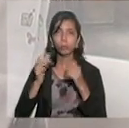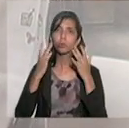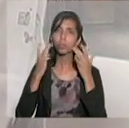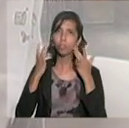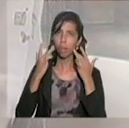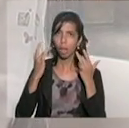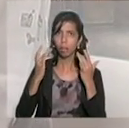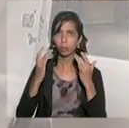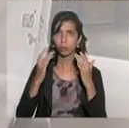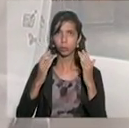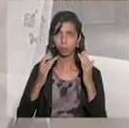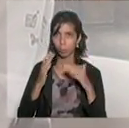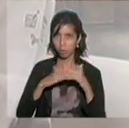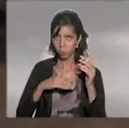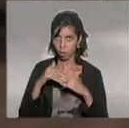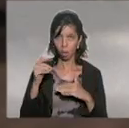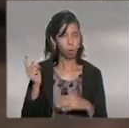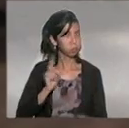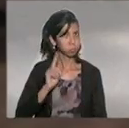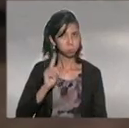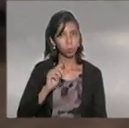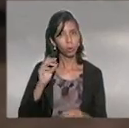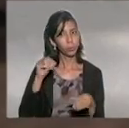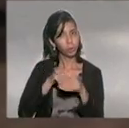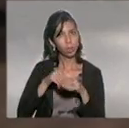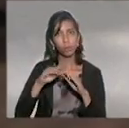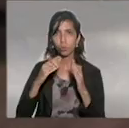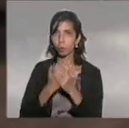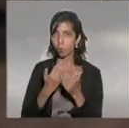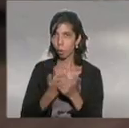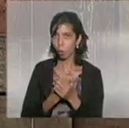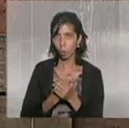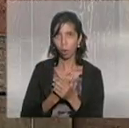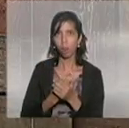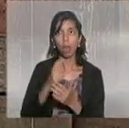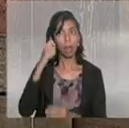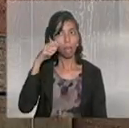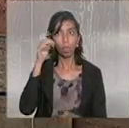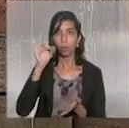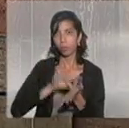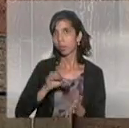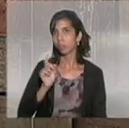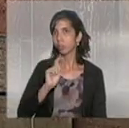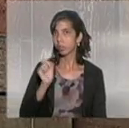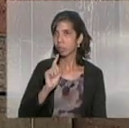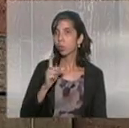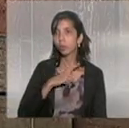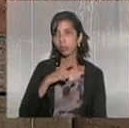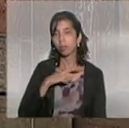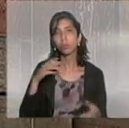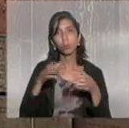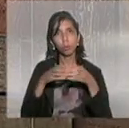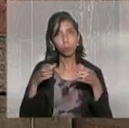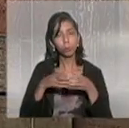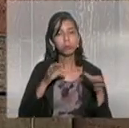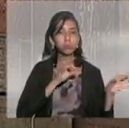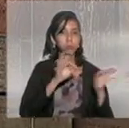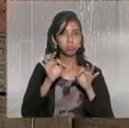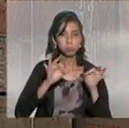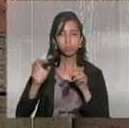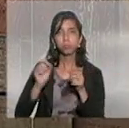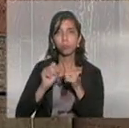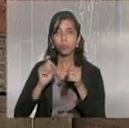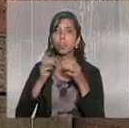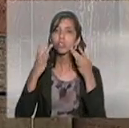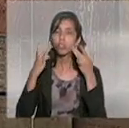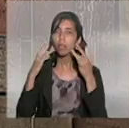teatro? Profissionalmente, estudou? Não, só começou só lá? na escola, fazia teatro amador, né? Tinha um grupo chamado Grupo Ideia de Teatro, que a gente produzia